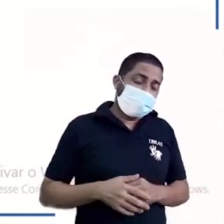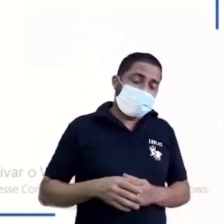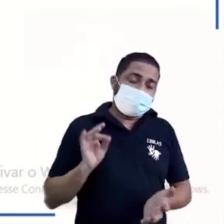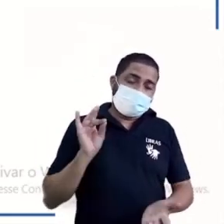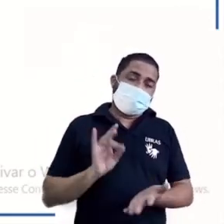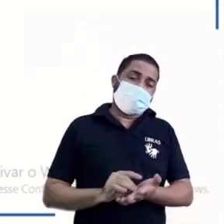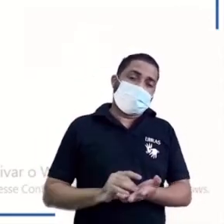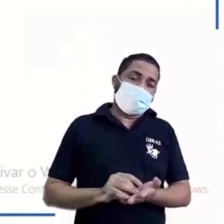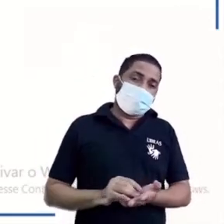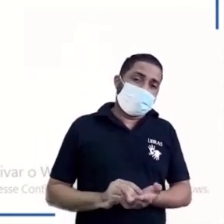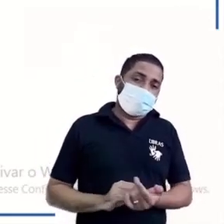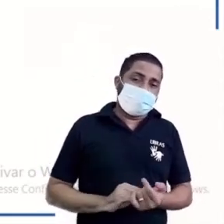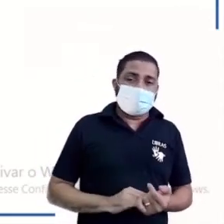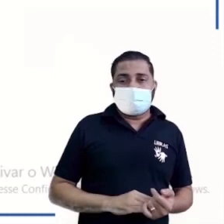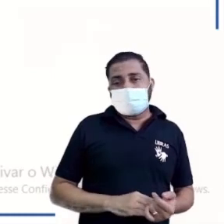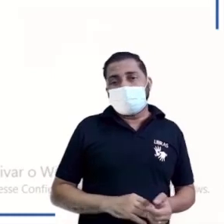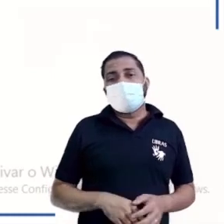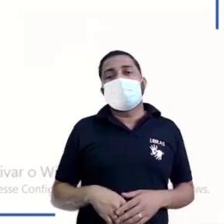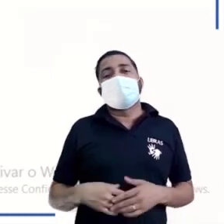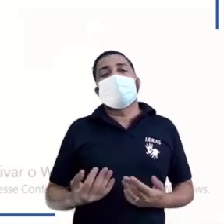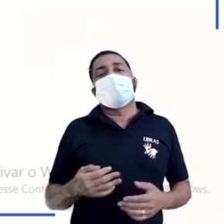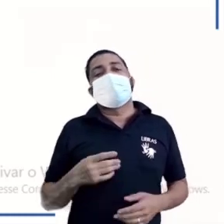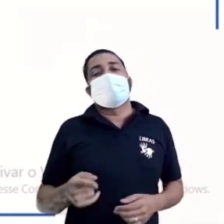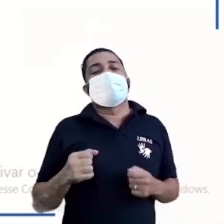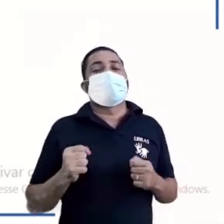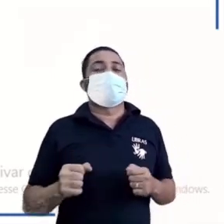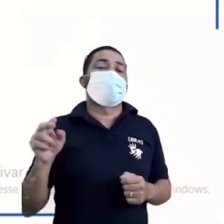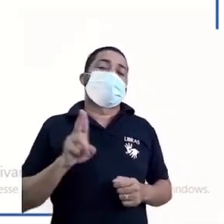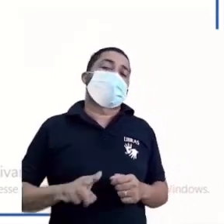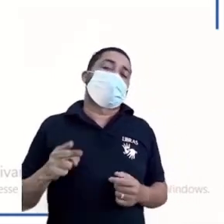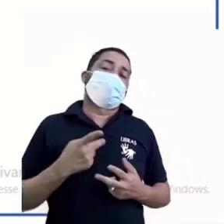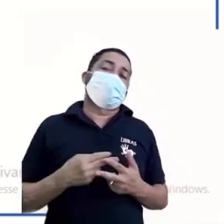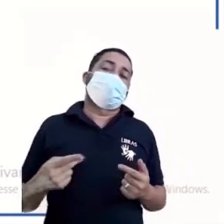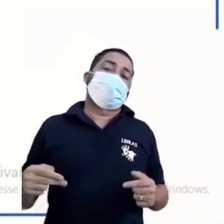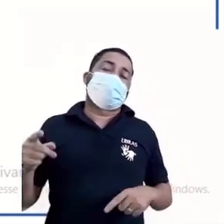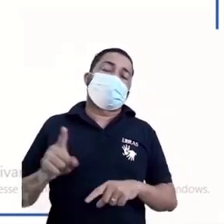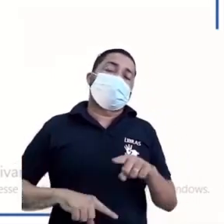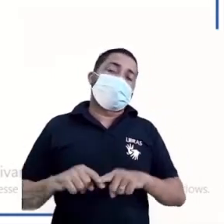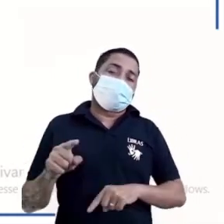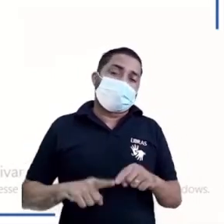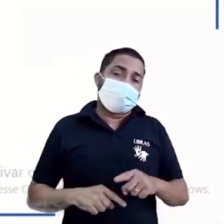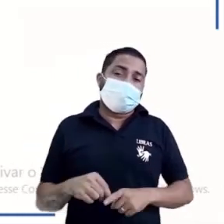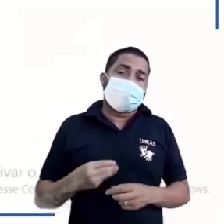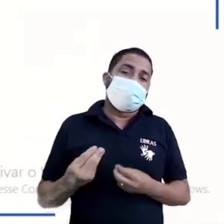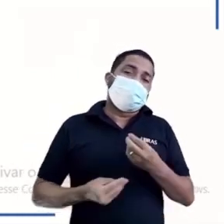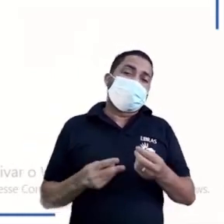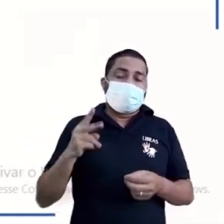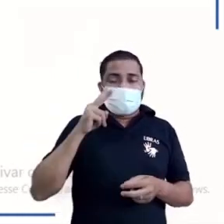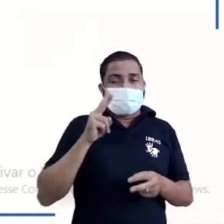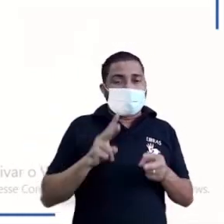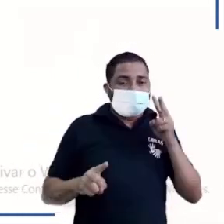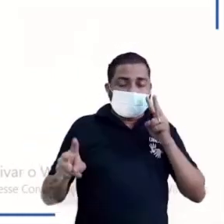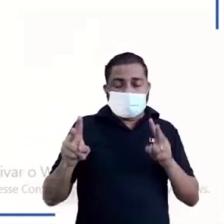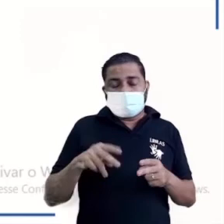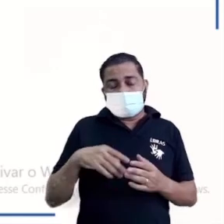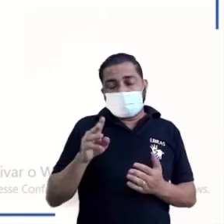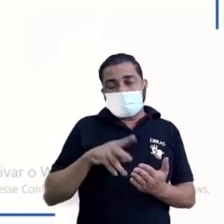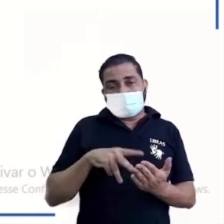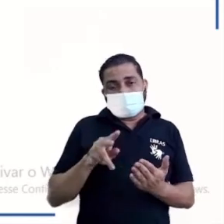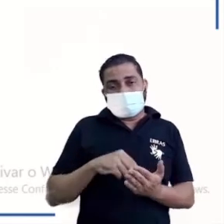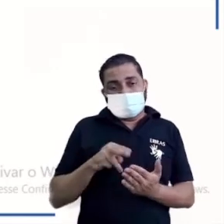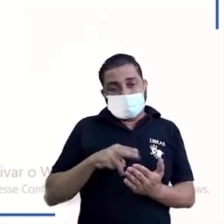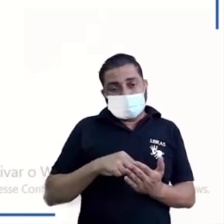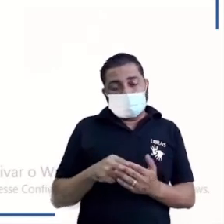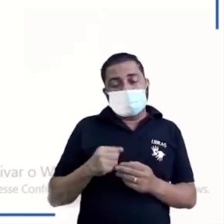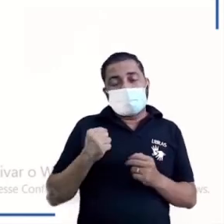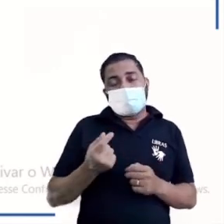exatamente como eles são na realidade. E aí você pode utilizar uma série de materiais, né? Como a gente viu nas pinturas, você pode utilizar, no caso